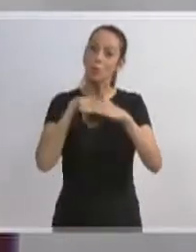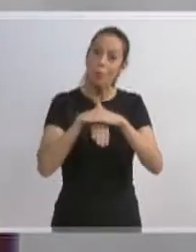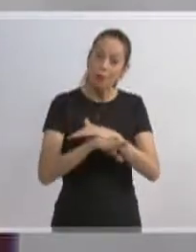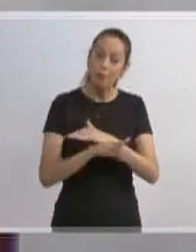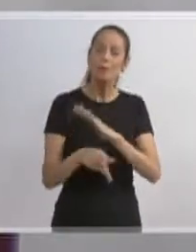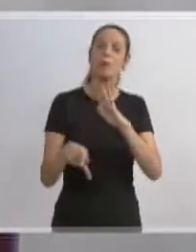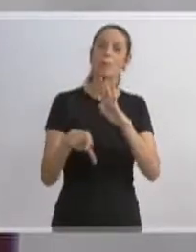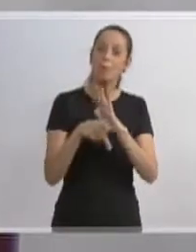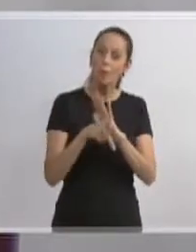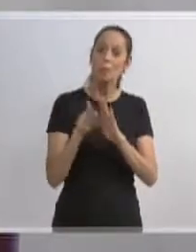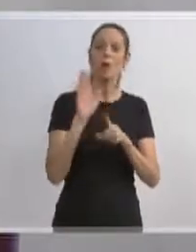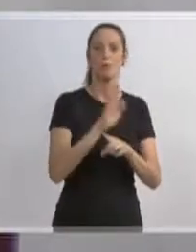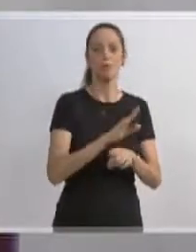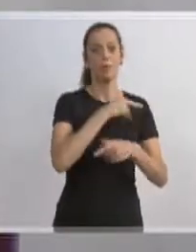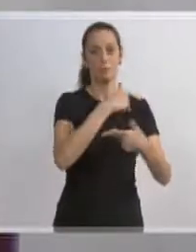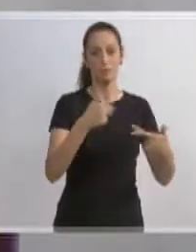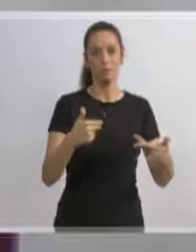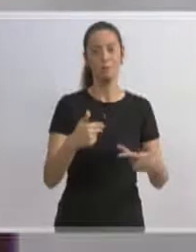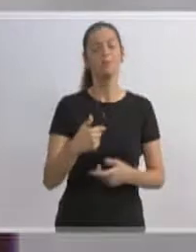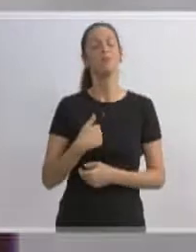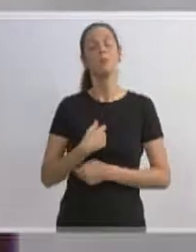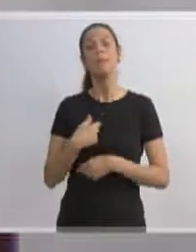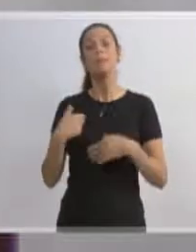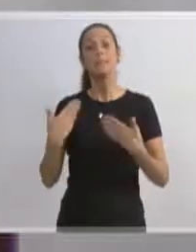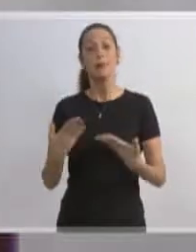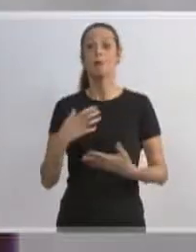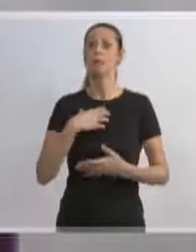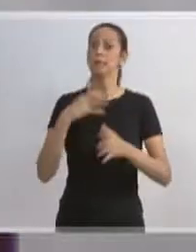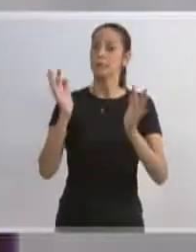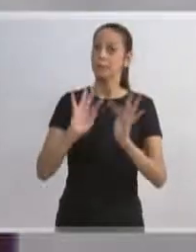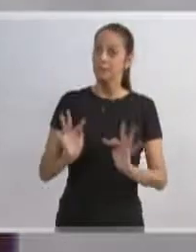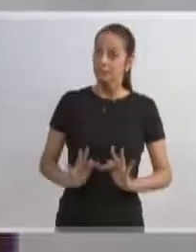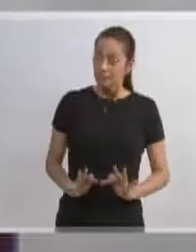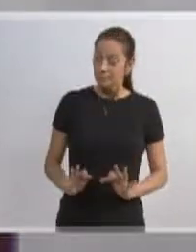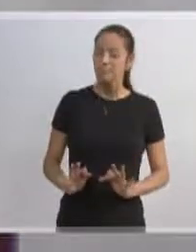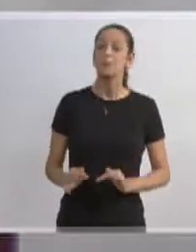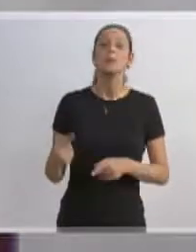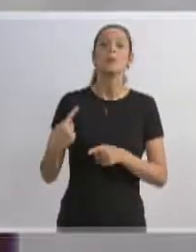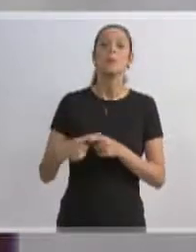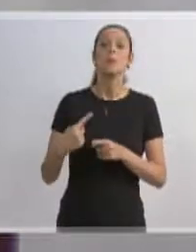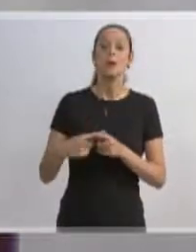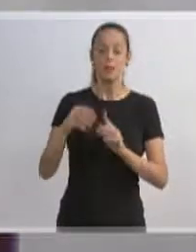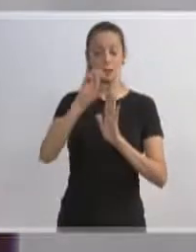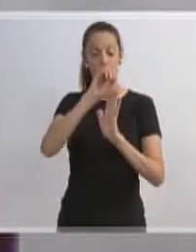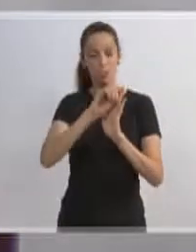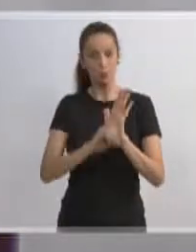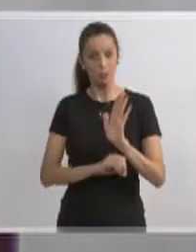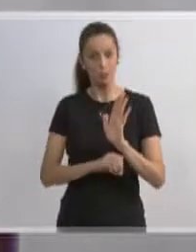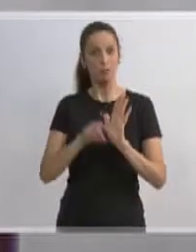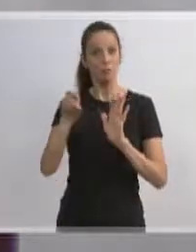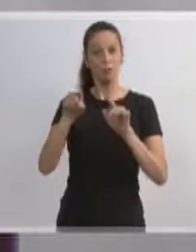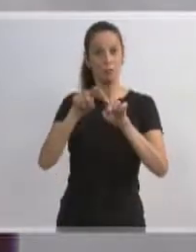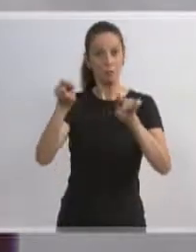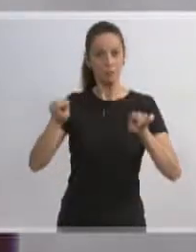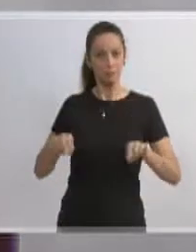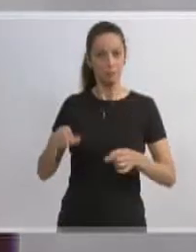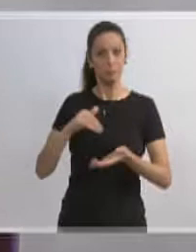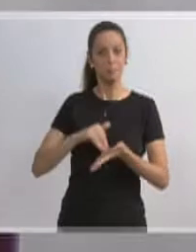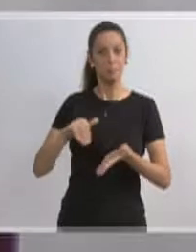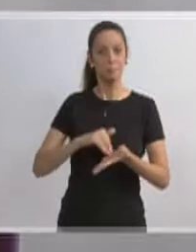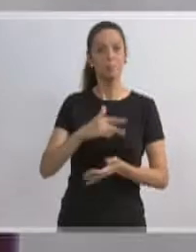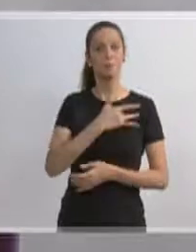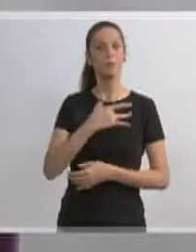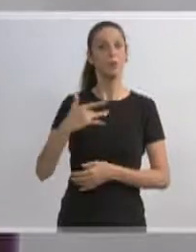E tive a felicidade de receber, através desse ofício do gabinete aqui da Secretaria de